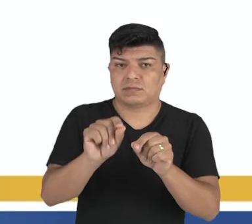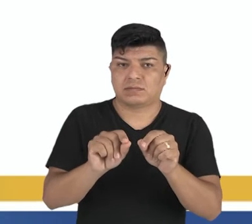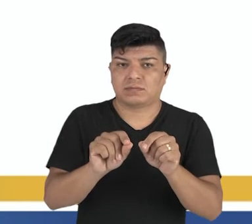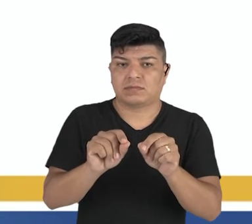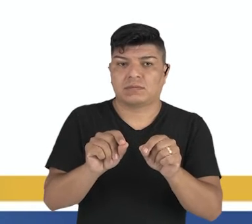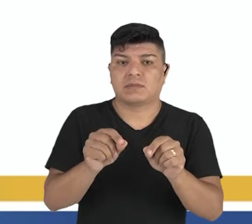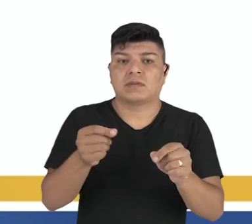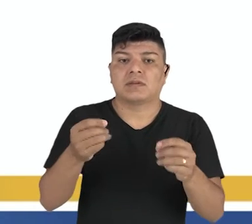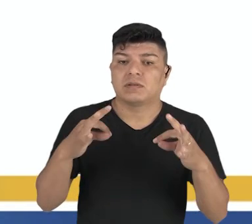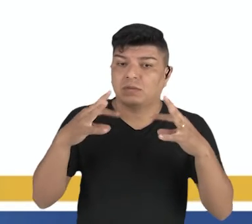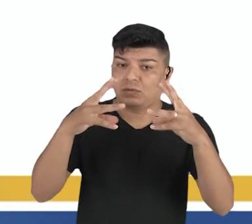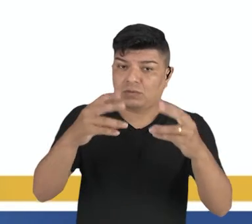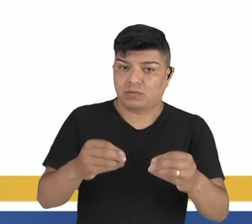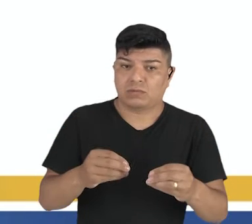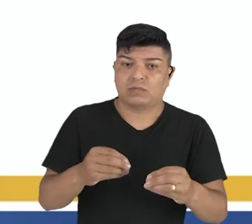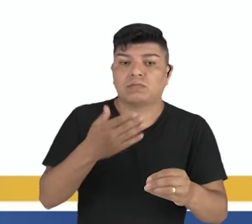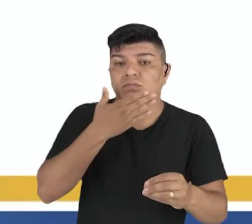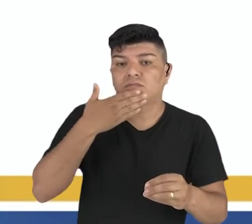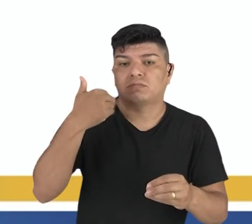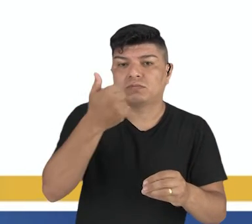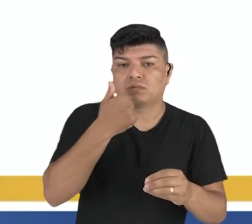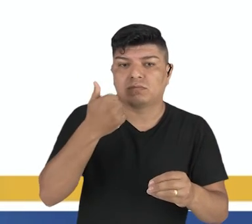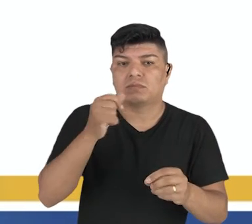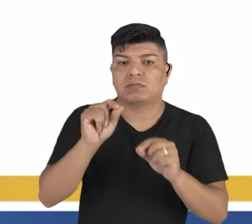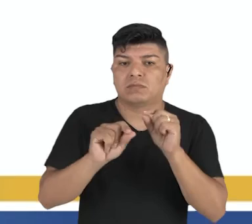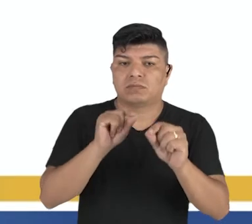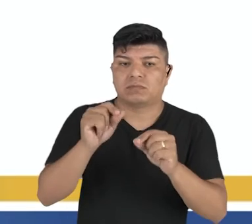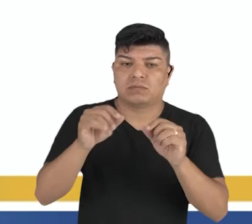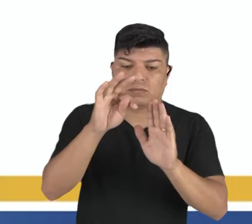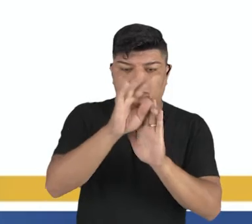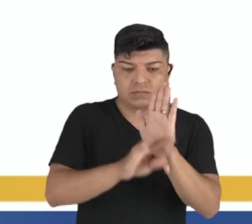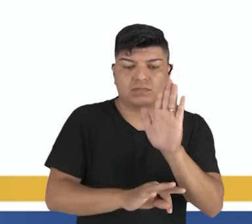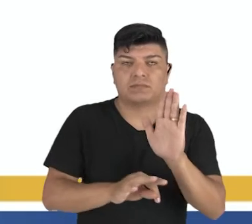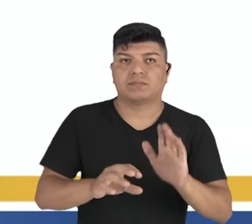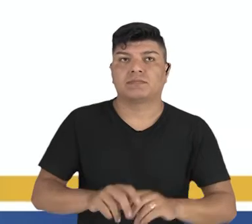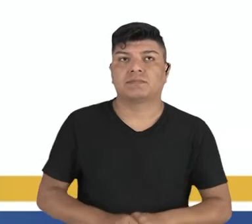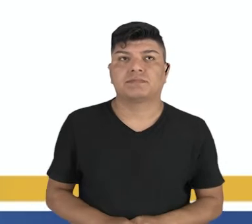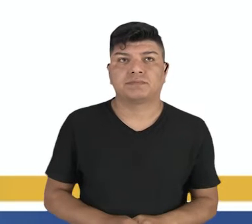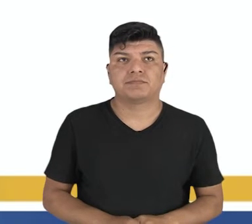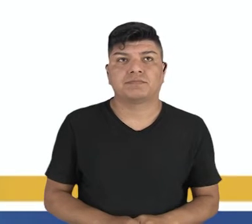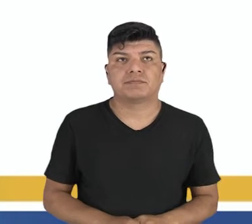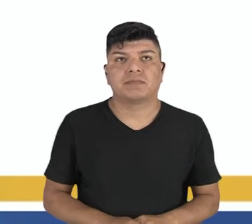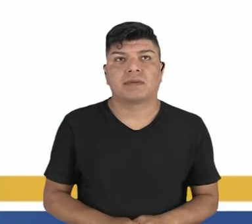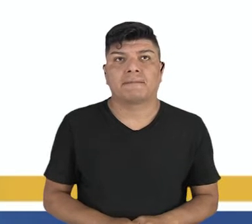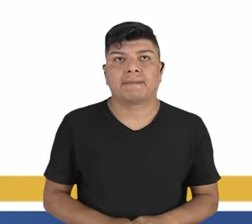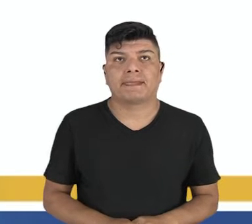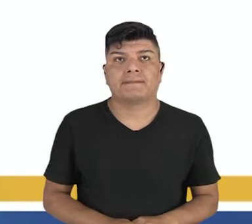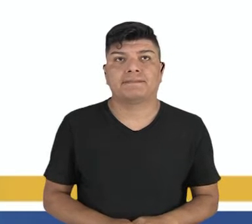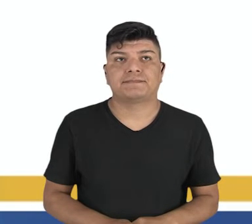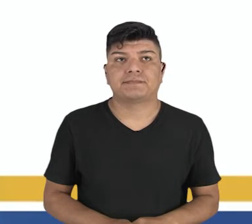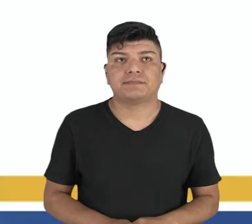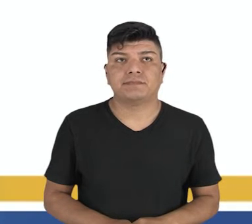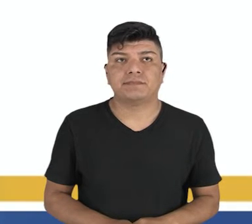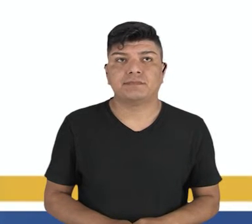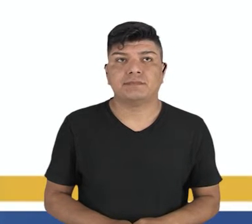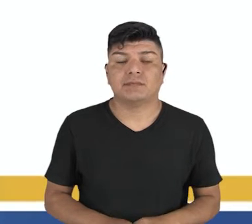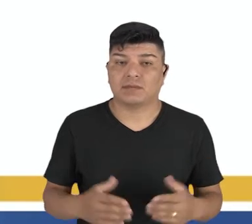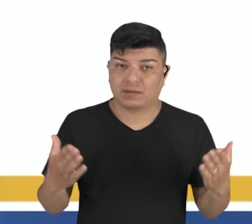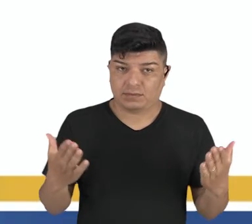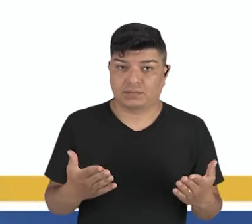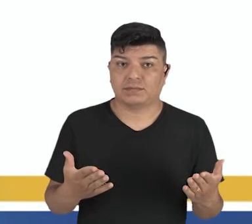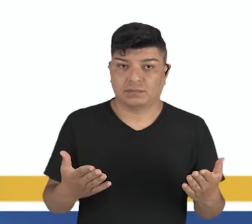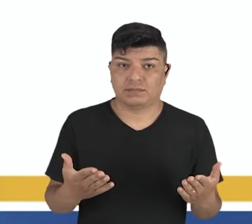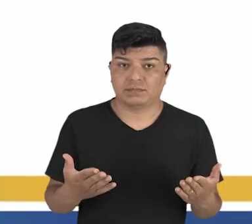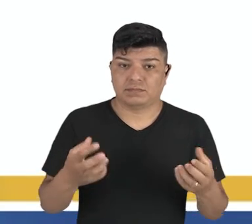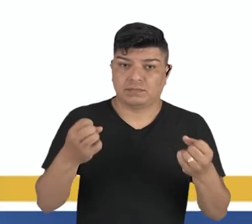para embasar, para fortalecer o caminhar do texto. E aí, agora nesse segundo momento, como